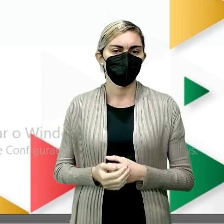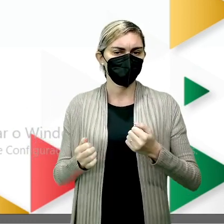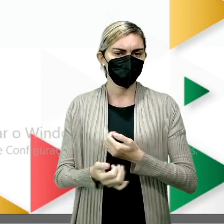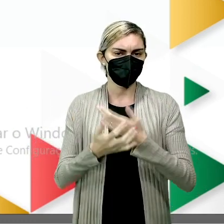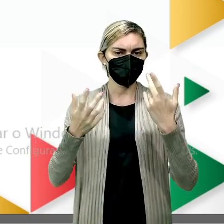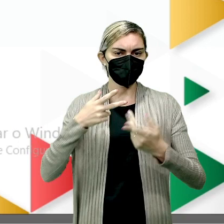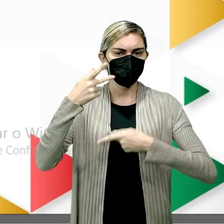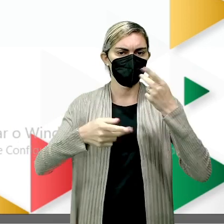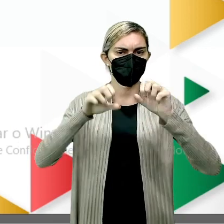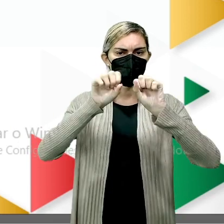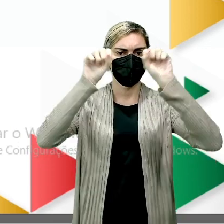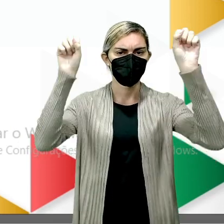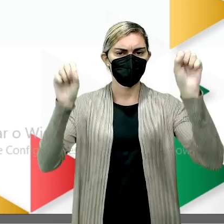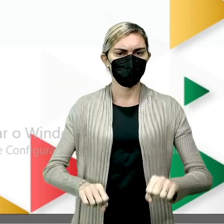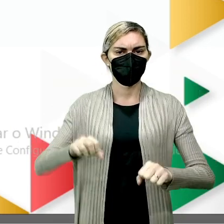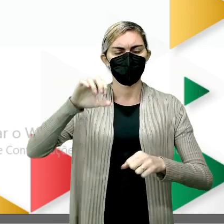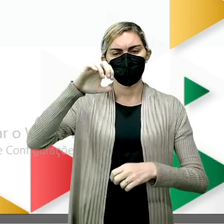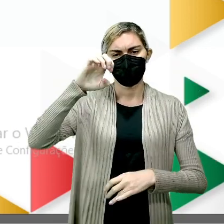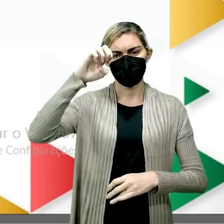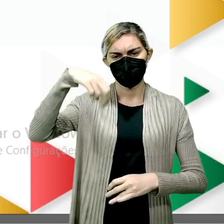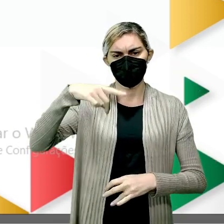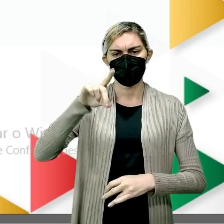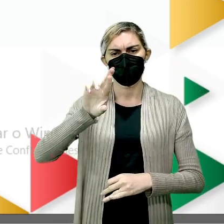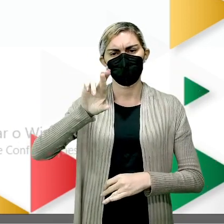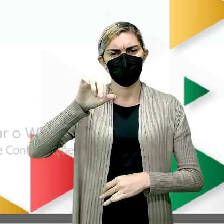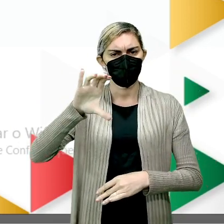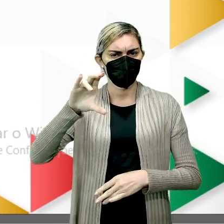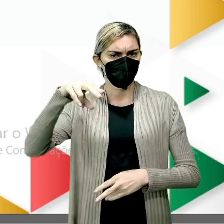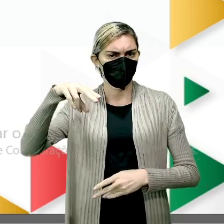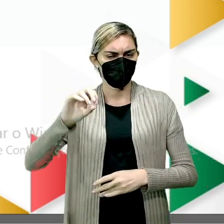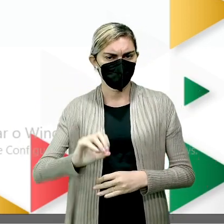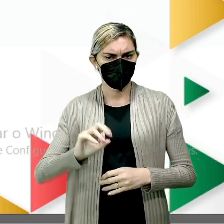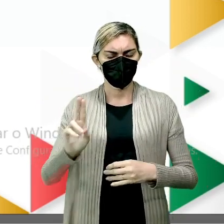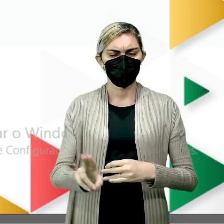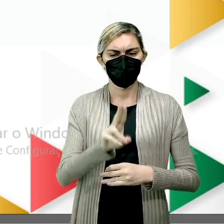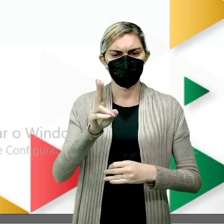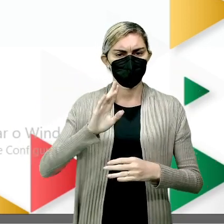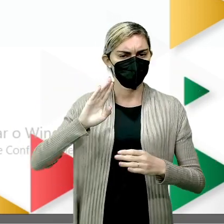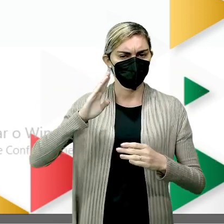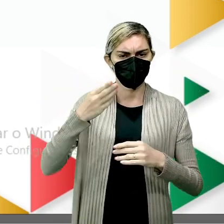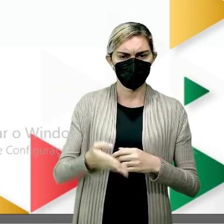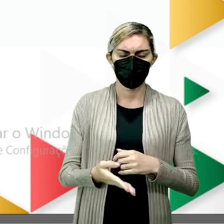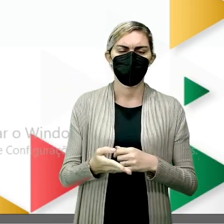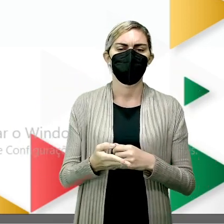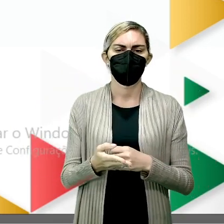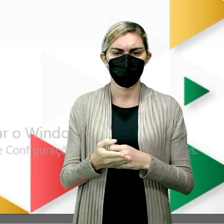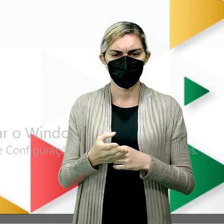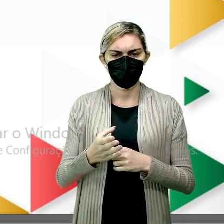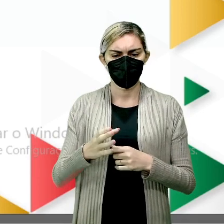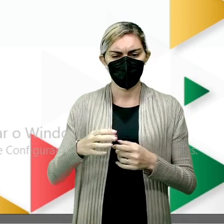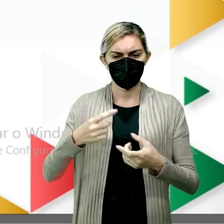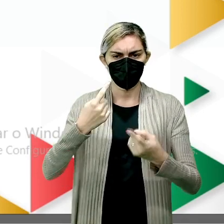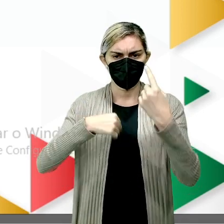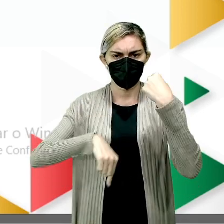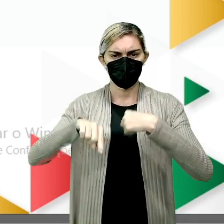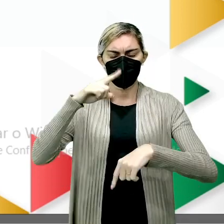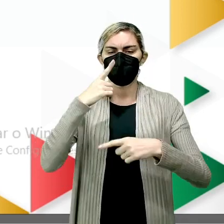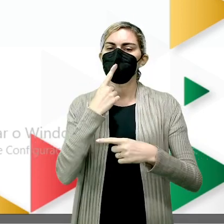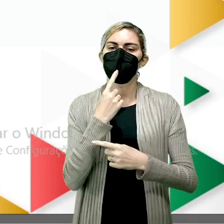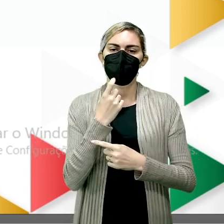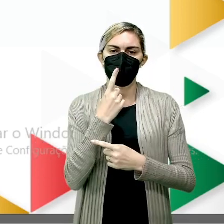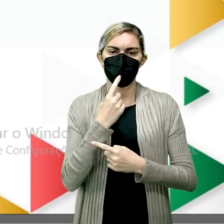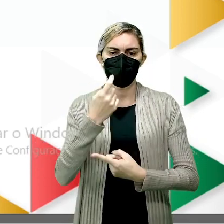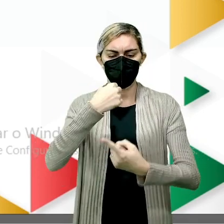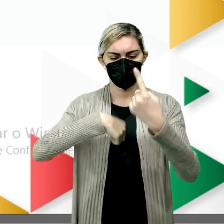se fala do sistema endócrino, elas são lançadas diretamente na corrente sanguínea